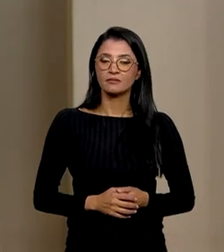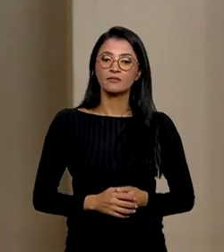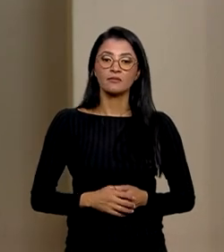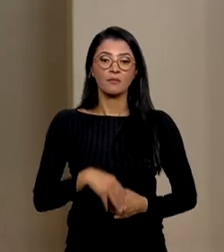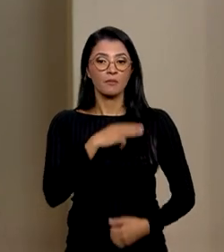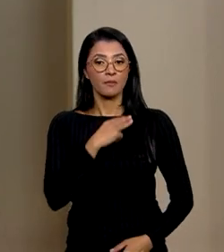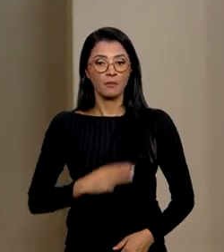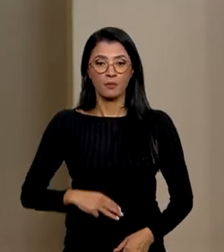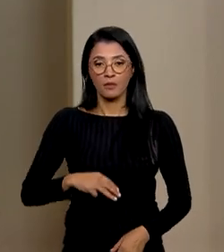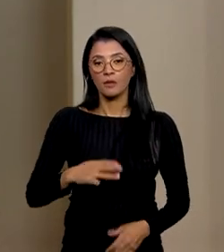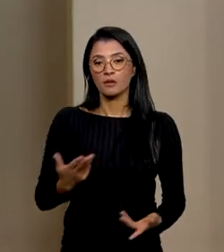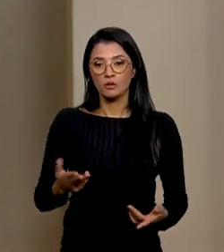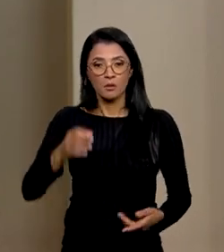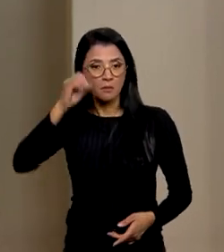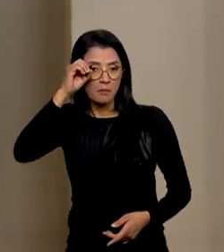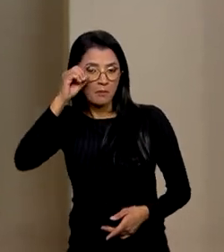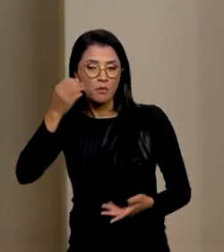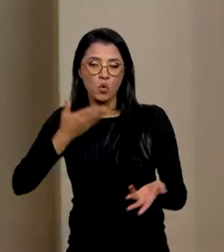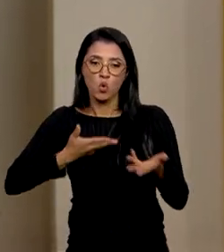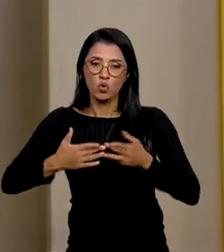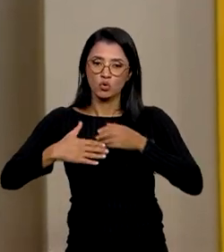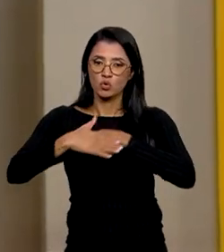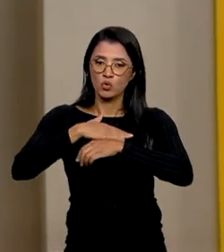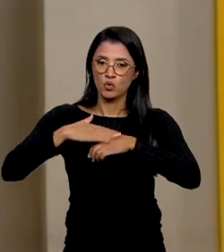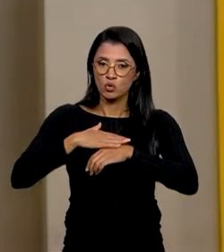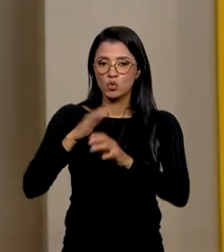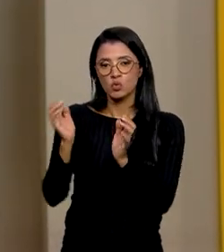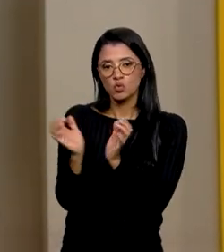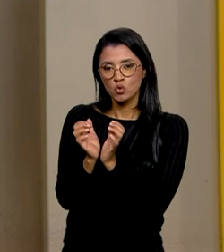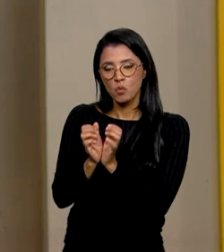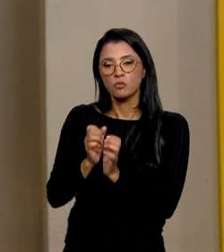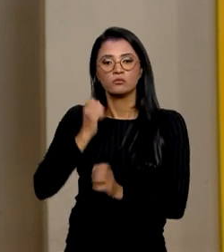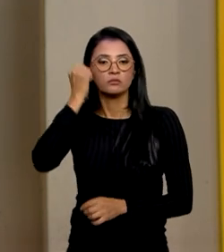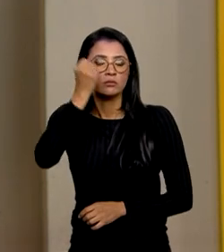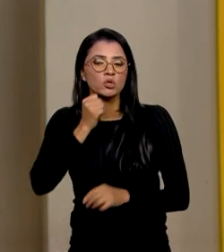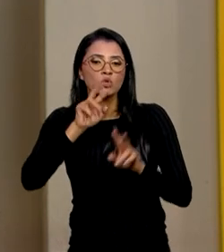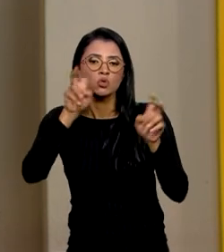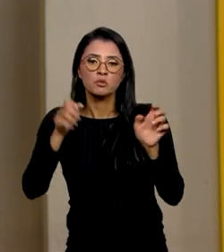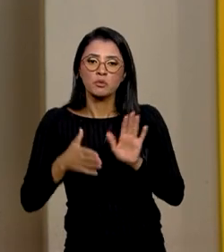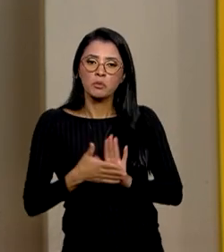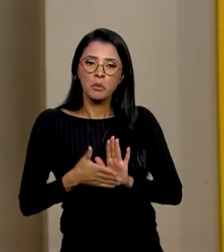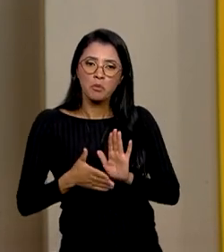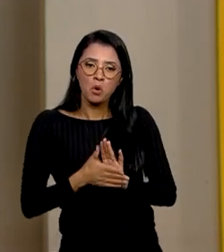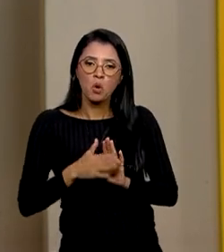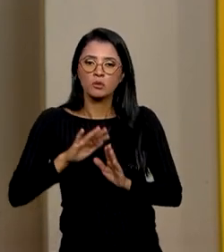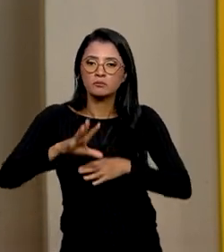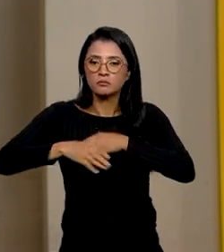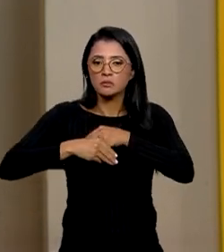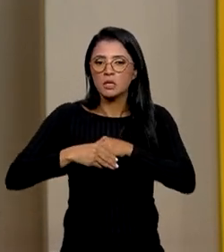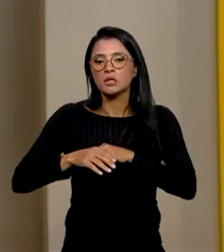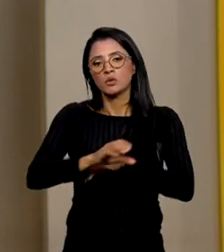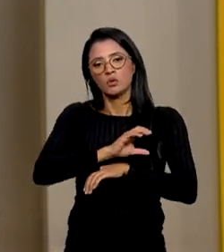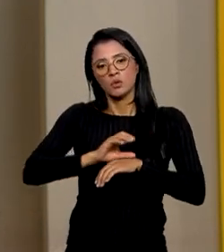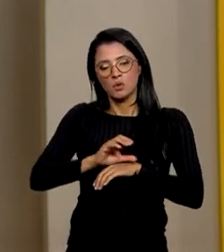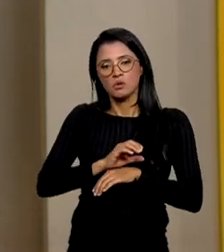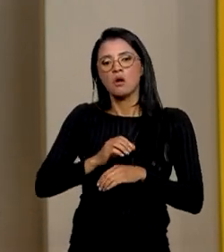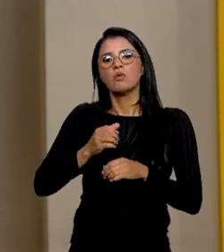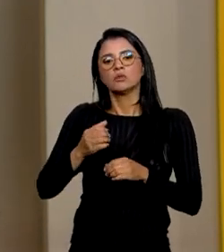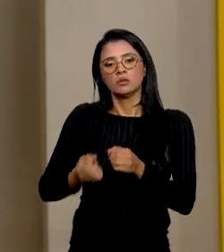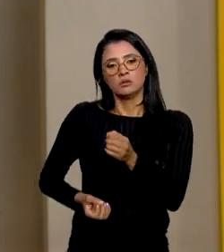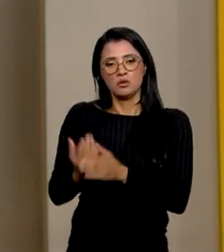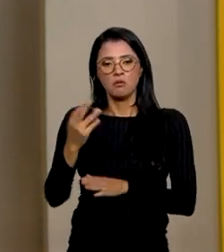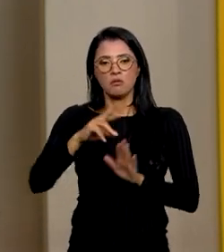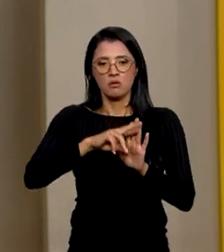O ministro Alexandre Padilha conversou hoje com um grupo de senadores sobre a proposta de emenda constitucional que